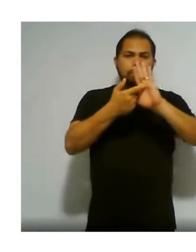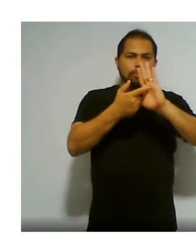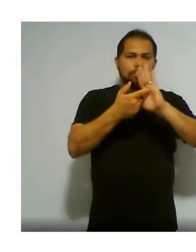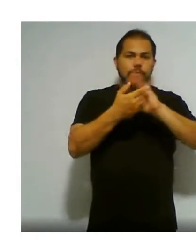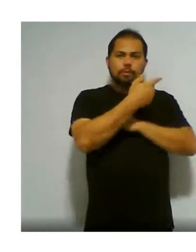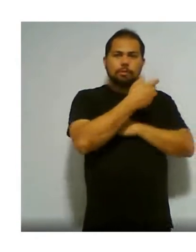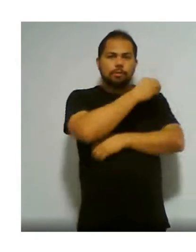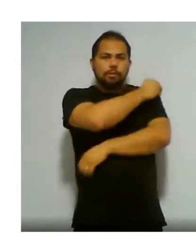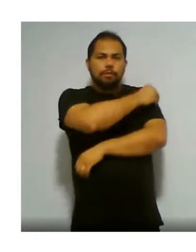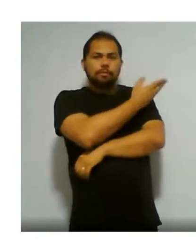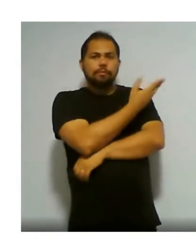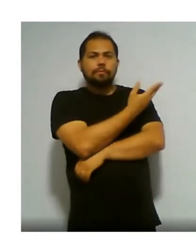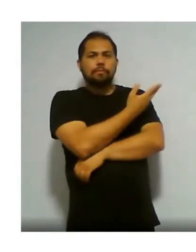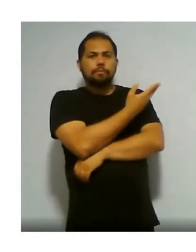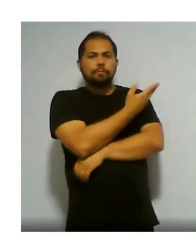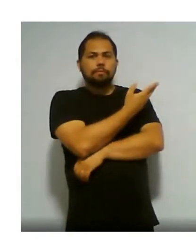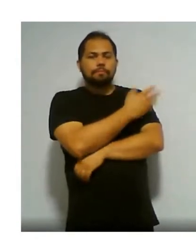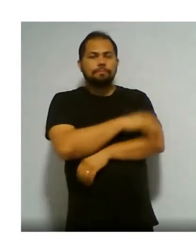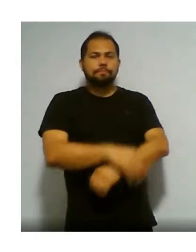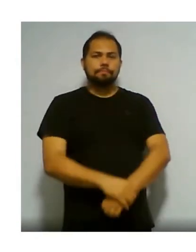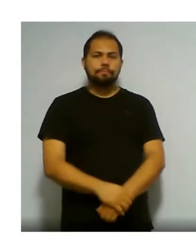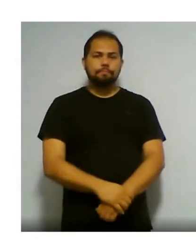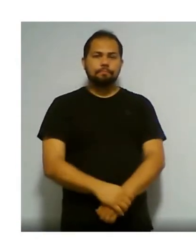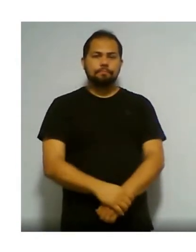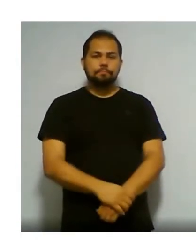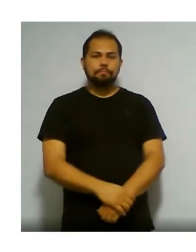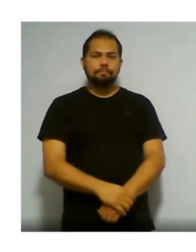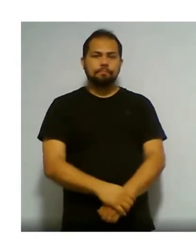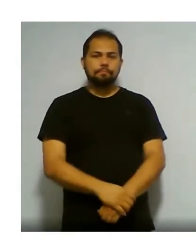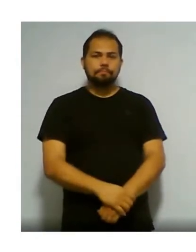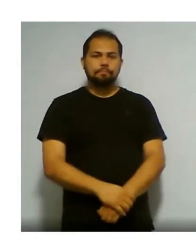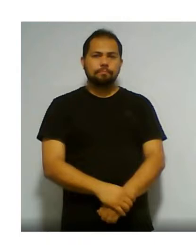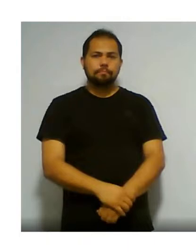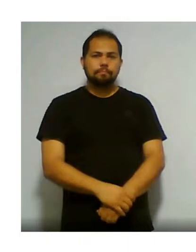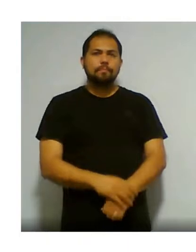Ele é um álcool de altíssima concentração,